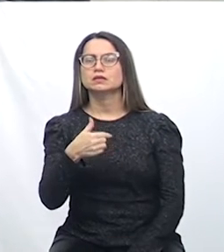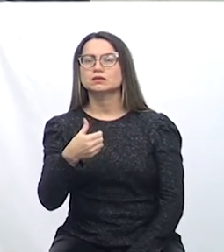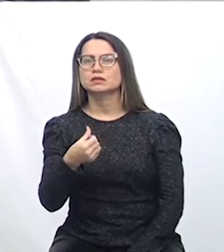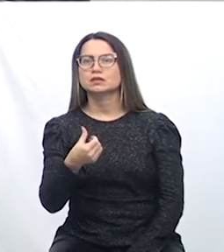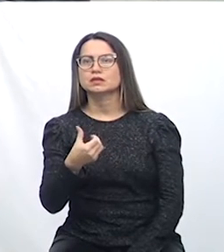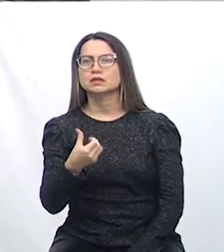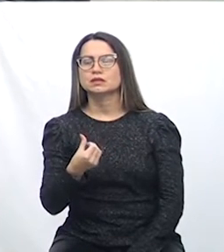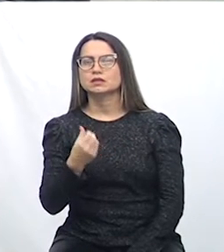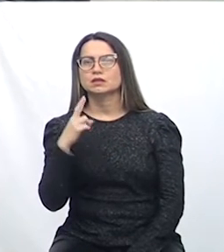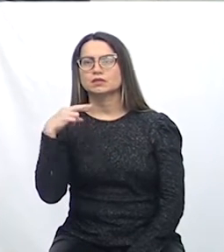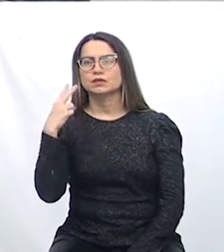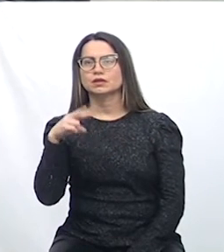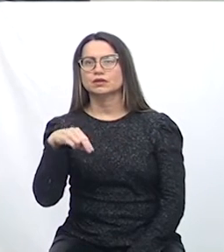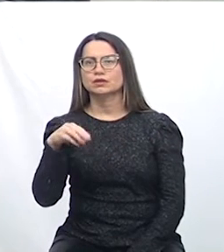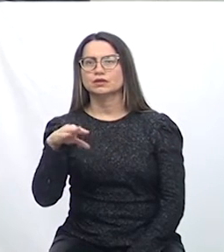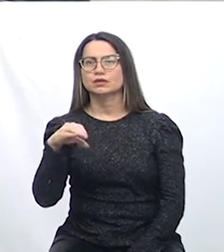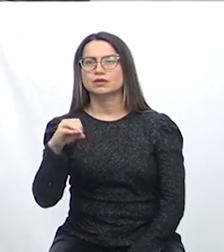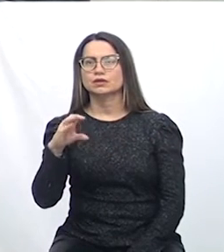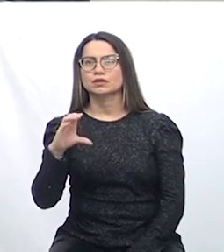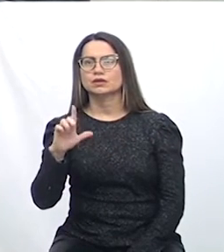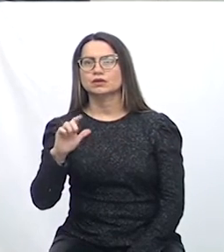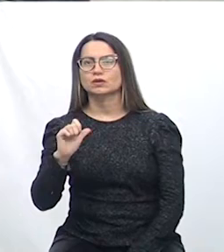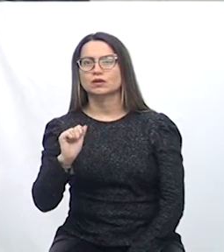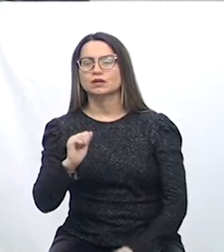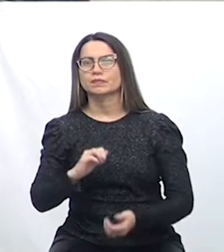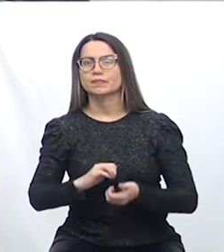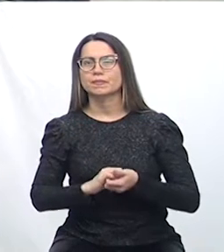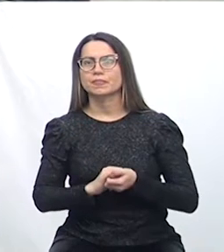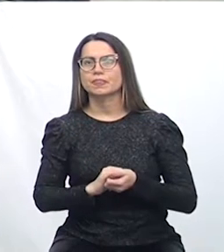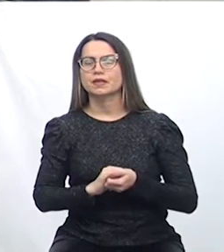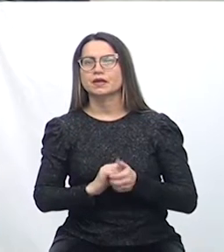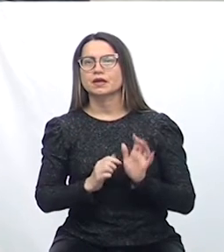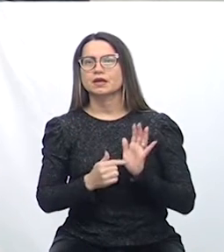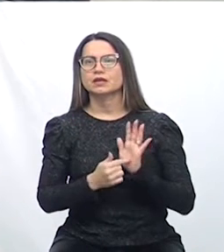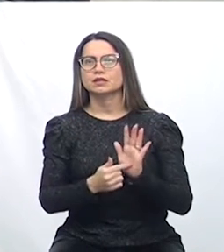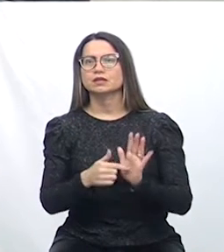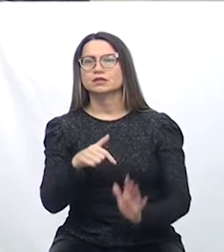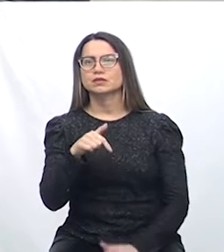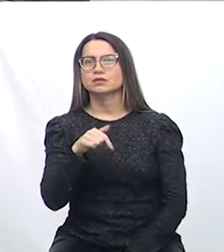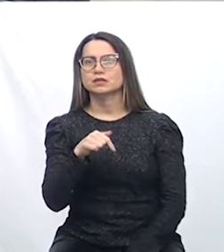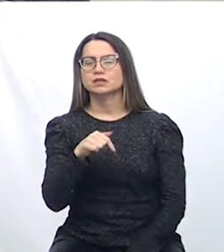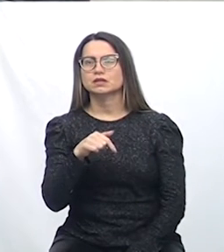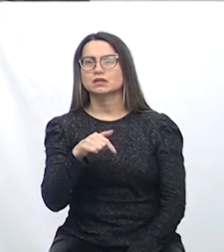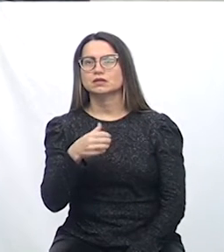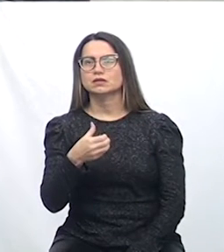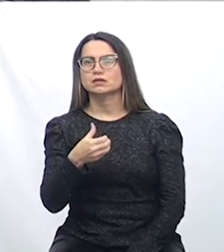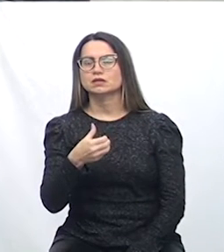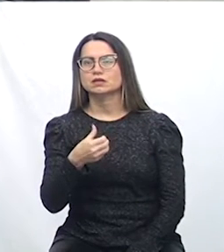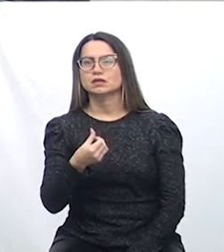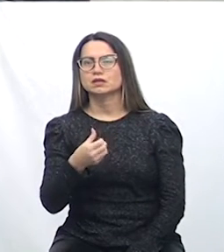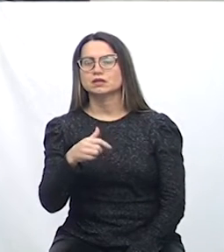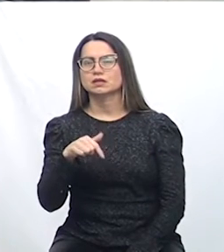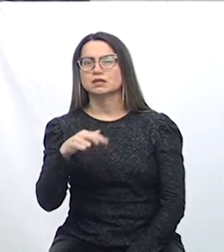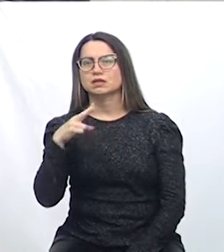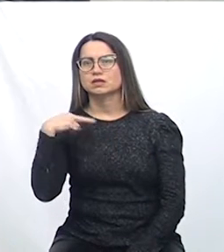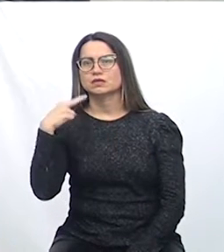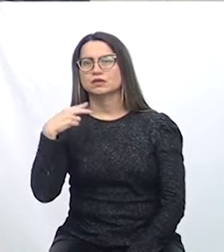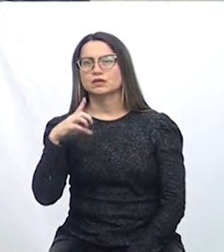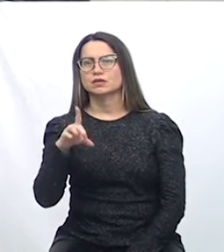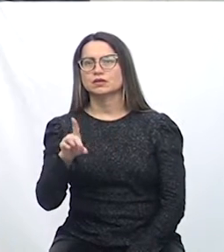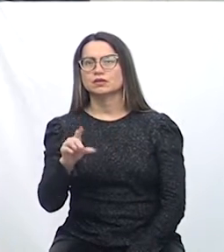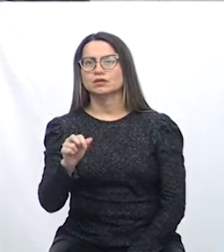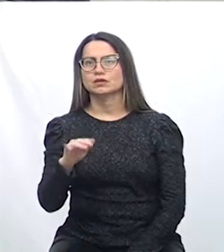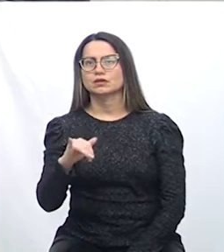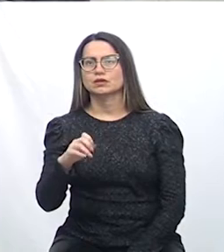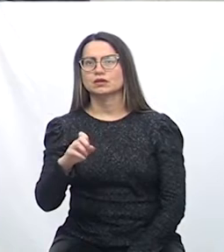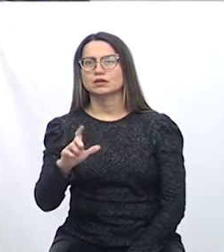766-2022, de autoria do vereador Nicola Martins. Tá, a gente só lê. Indicação número 767-2022, de autoria do vereador Daniel